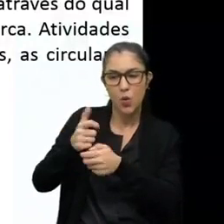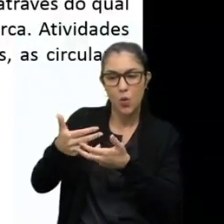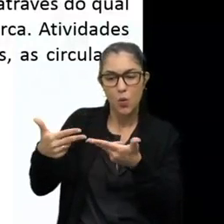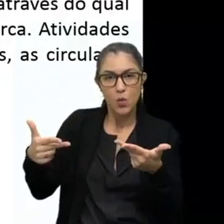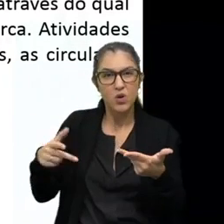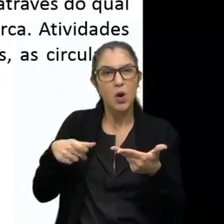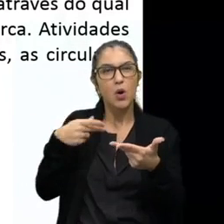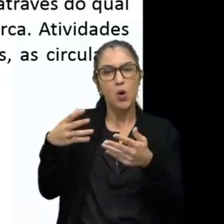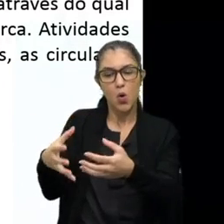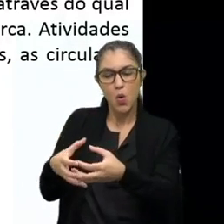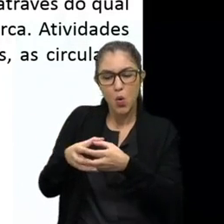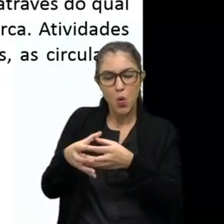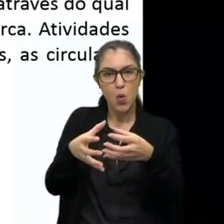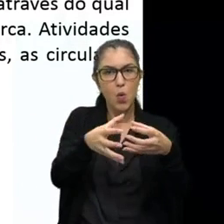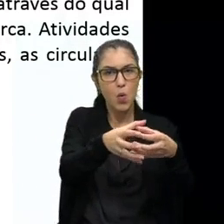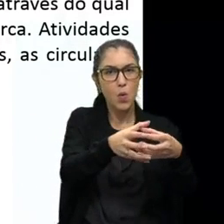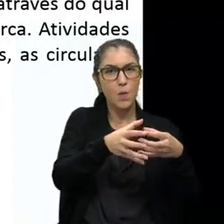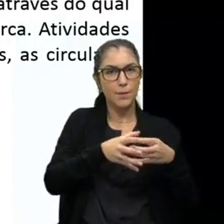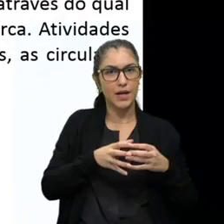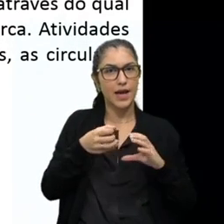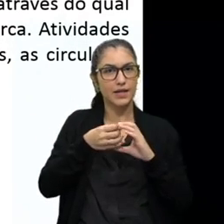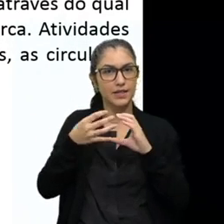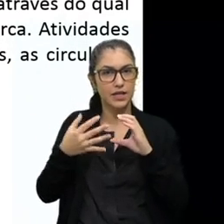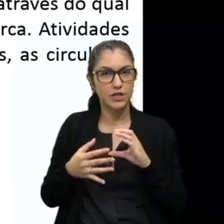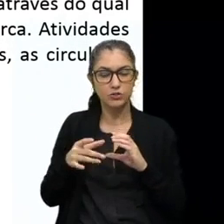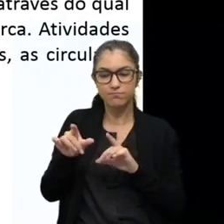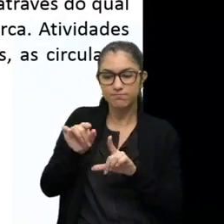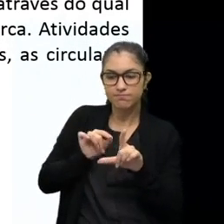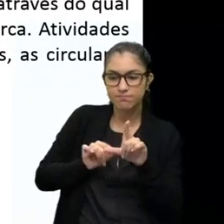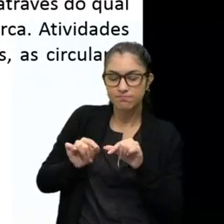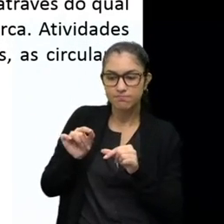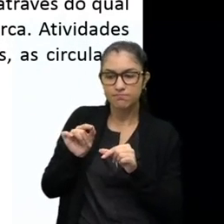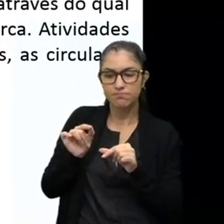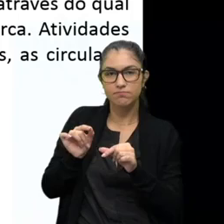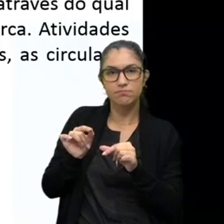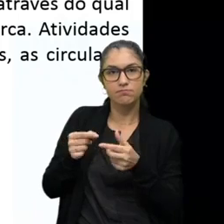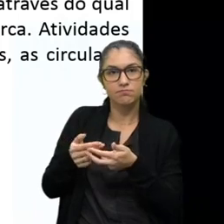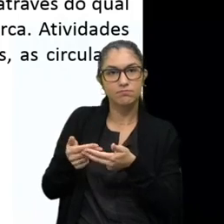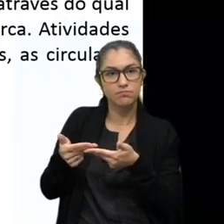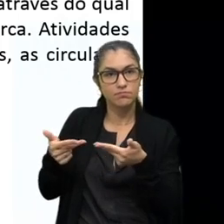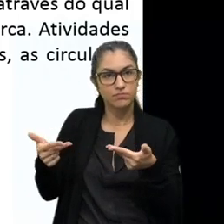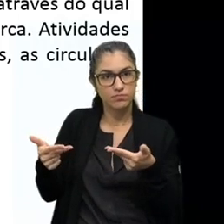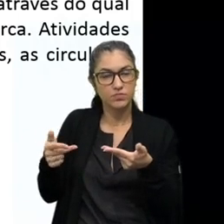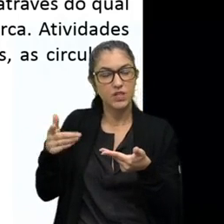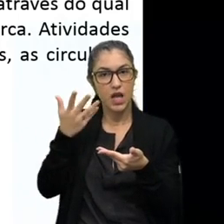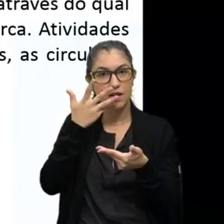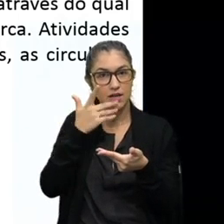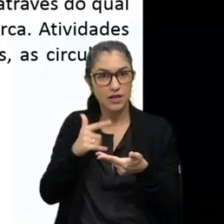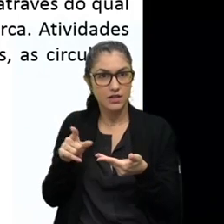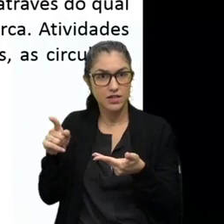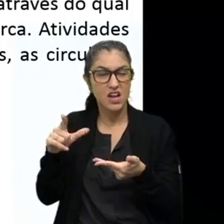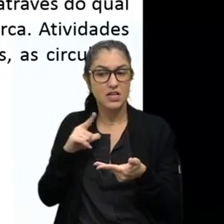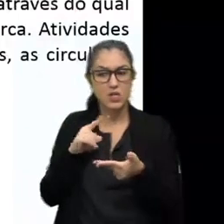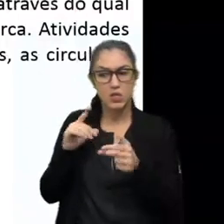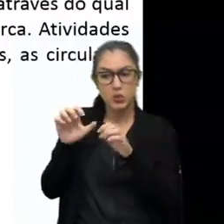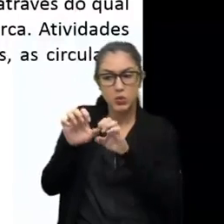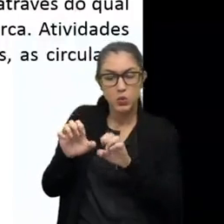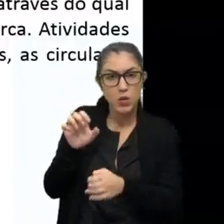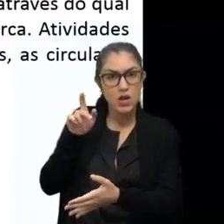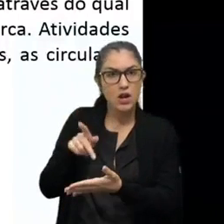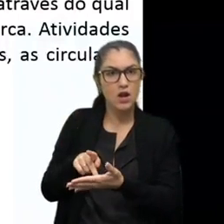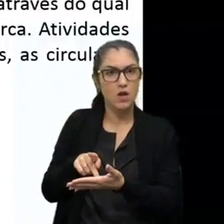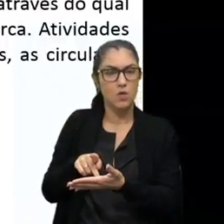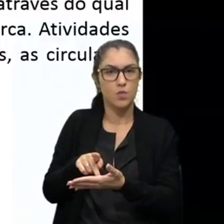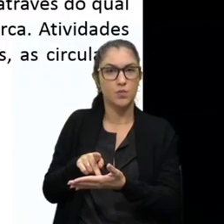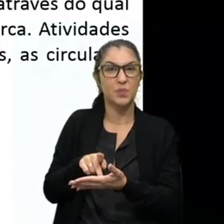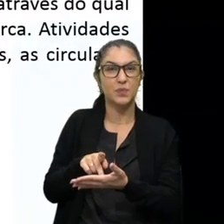agrupá-los de acordo com essas características, classificando os objetos, e a criança, ela estrutura o real quando ela faz